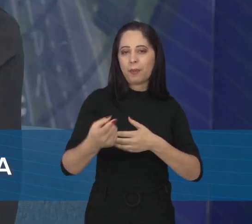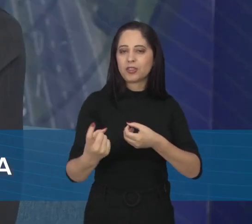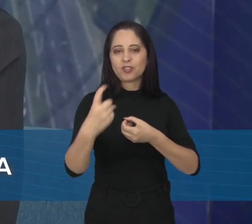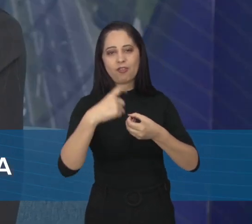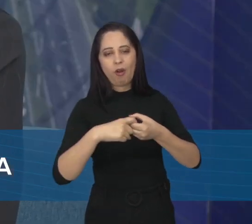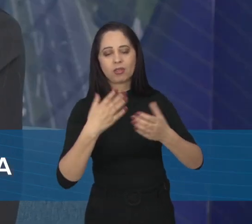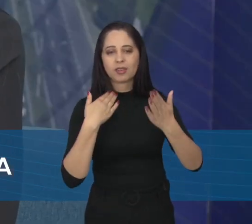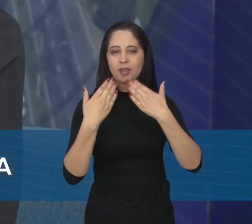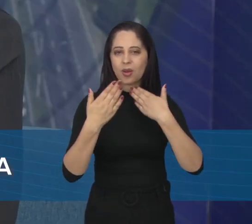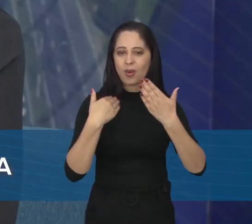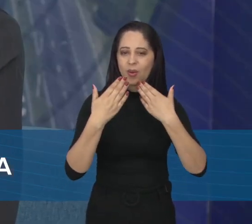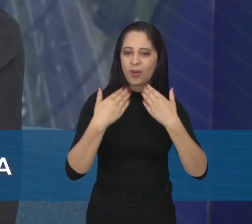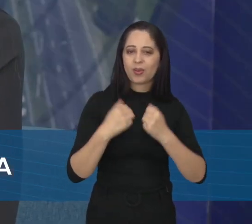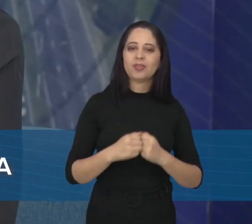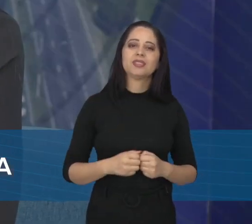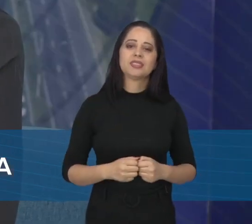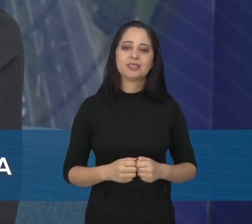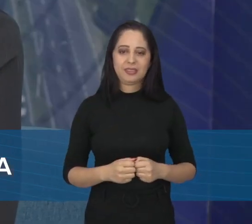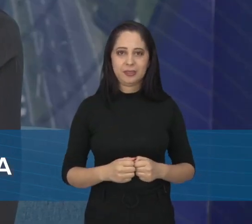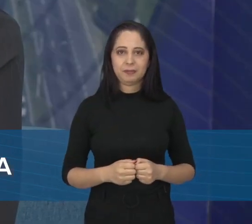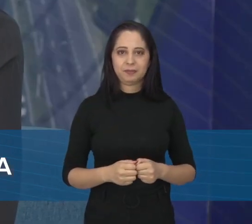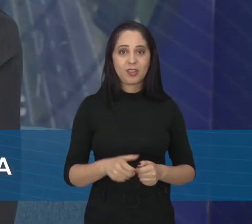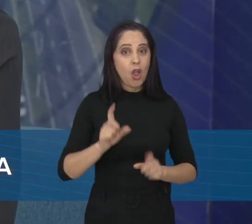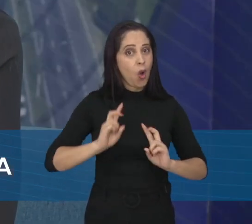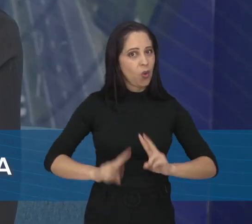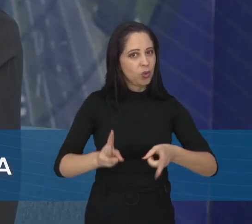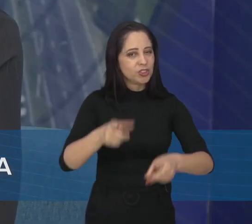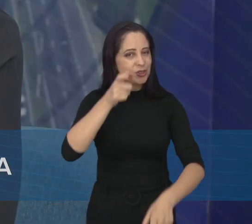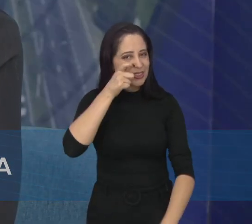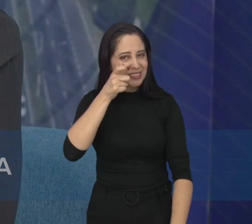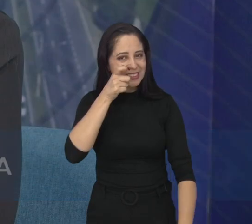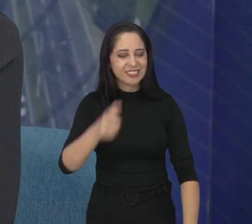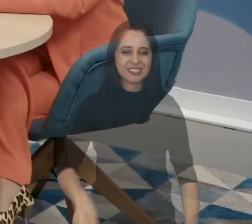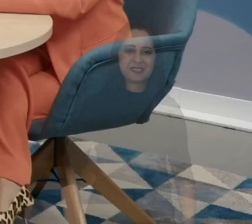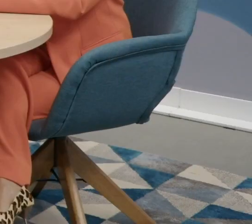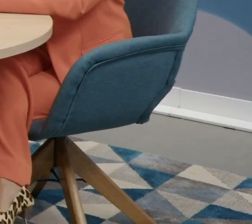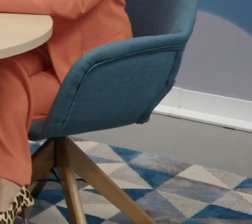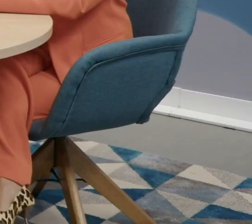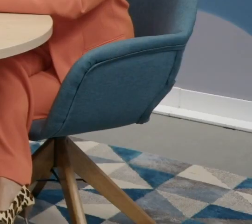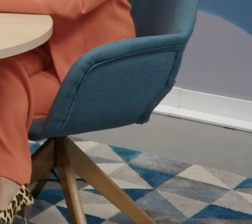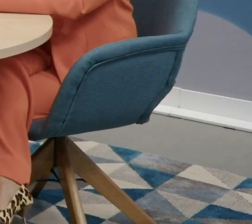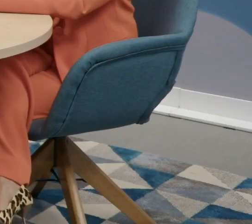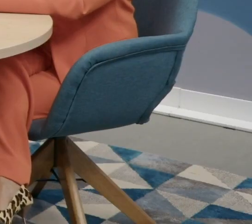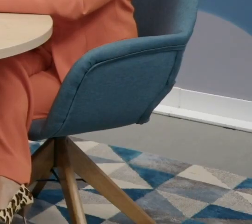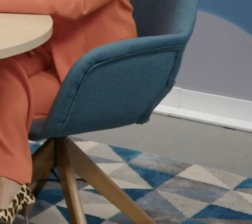gente continua o diálogo. Não sai daí, voltamos já já.